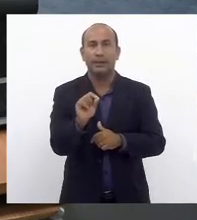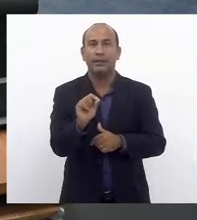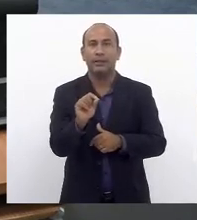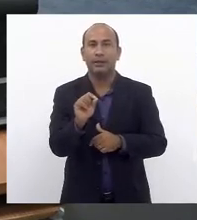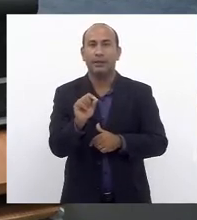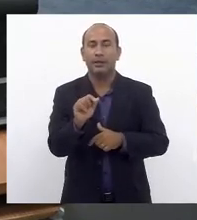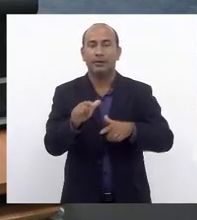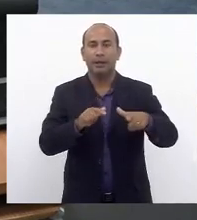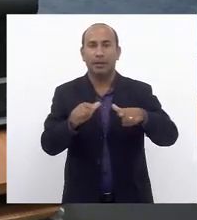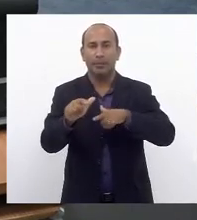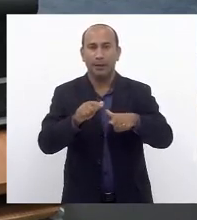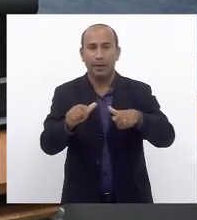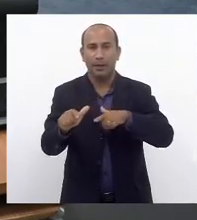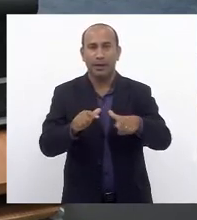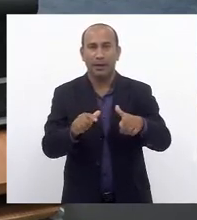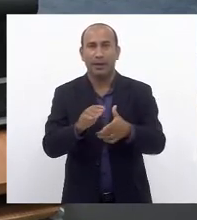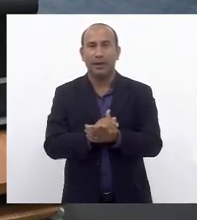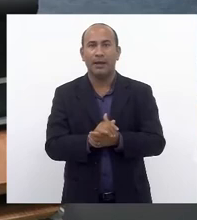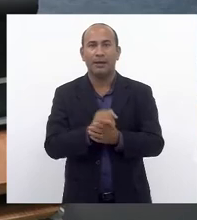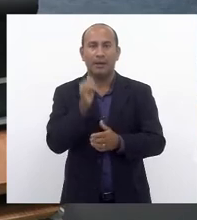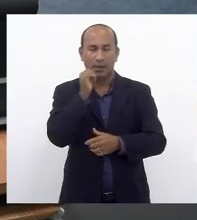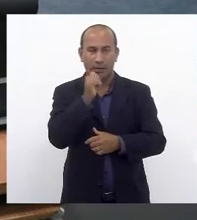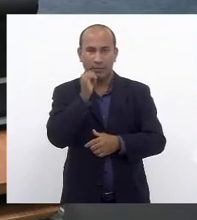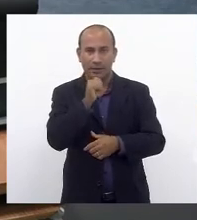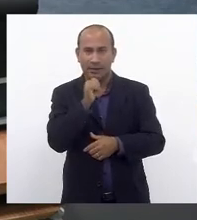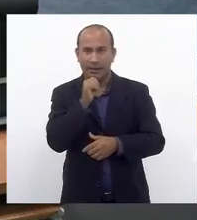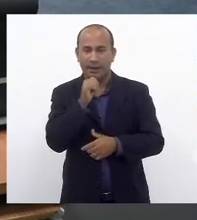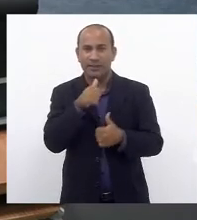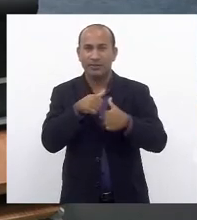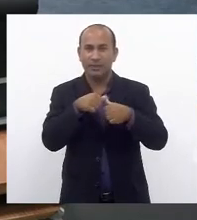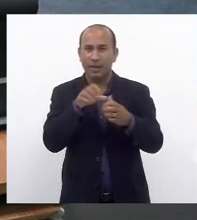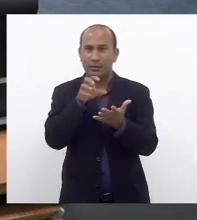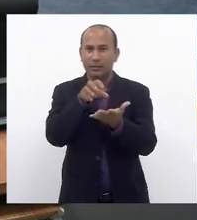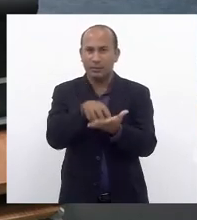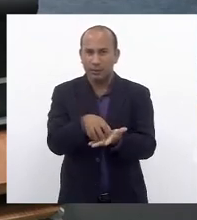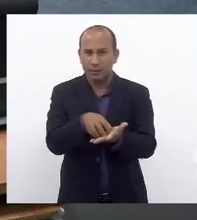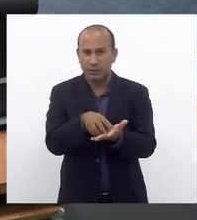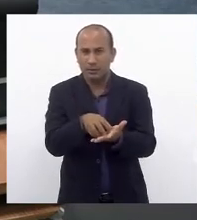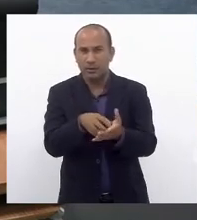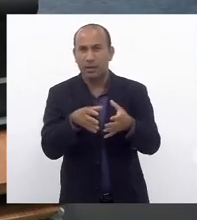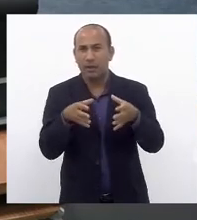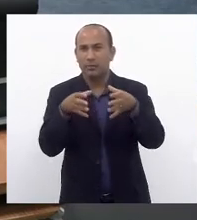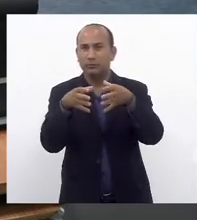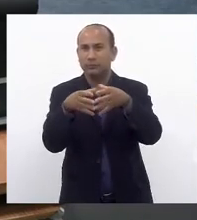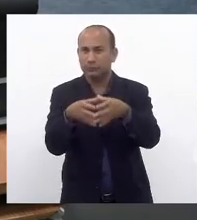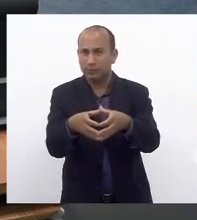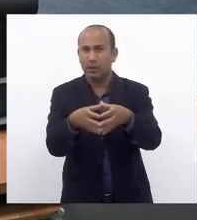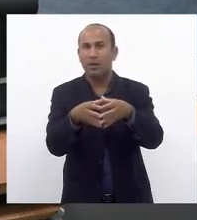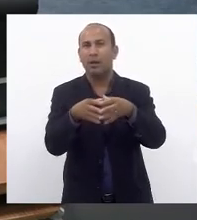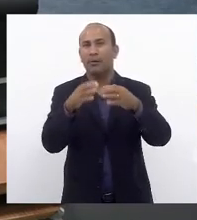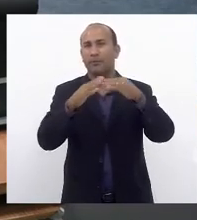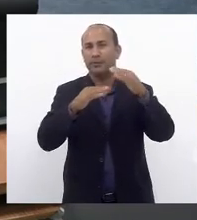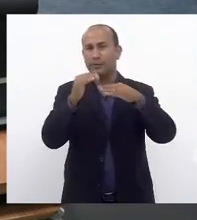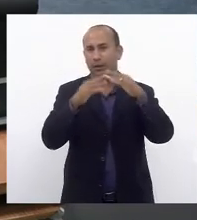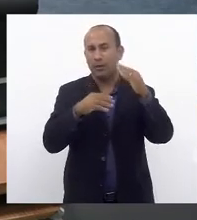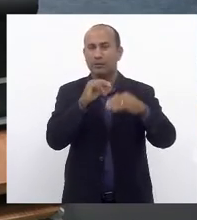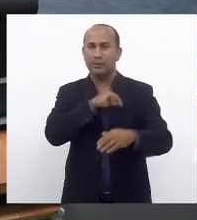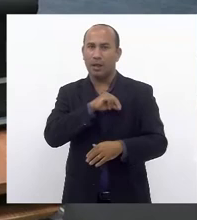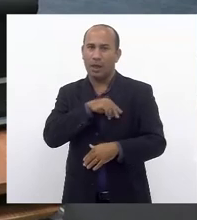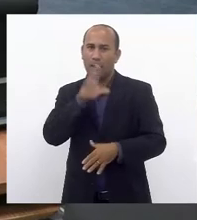parte dos empregos formais femininos estão concentrados em setores e cargos de menor